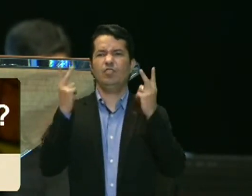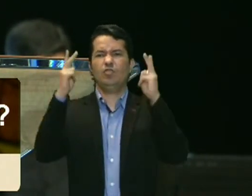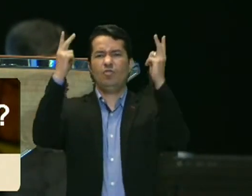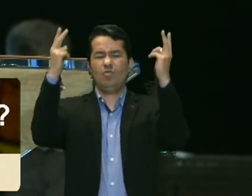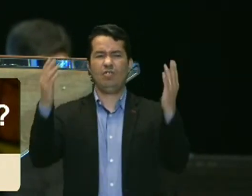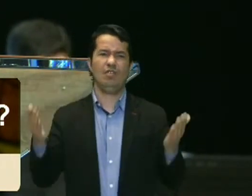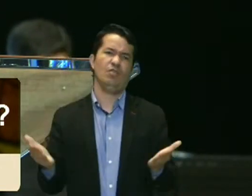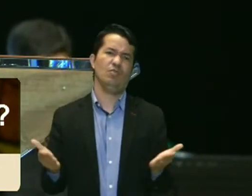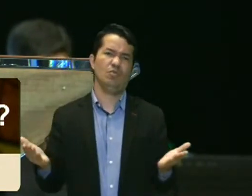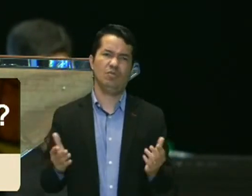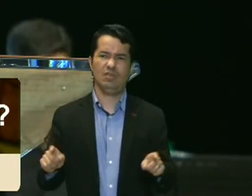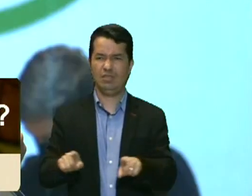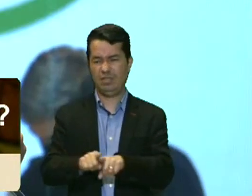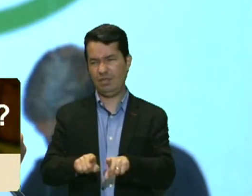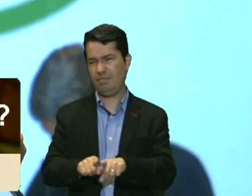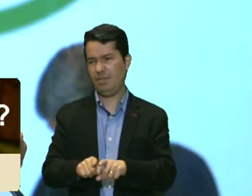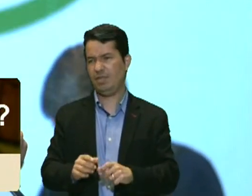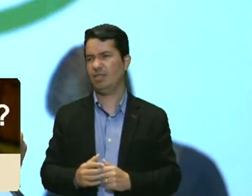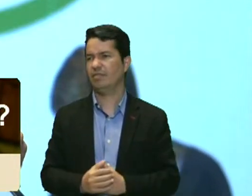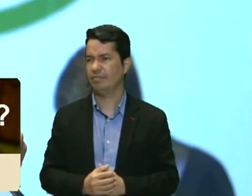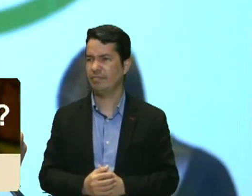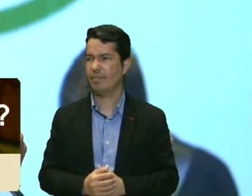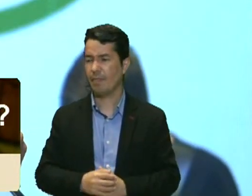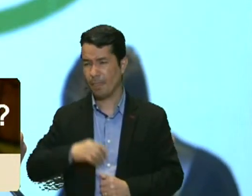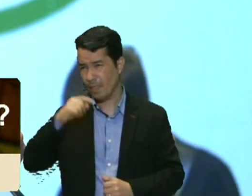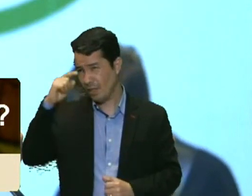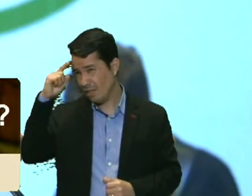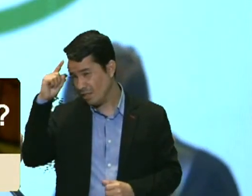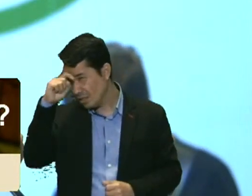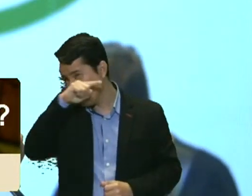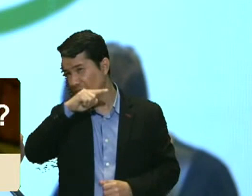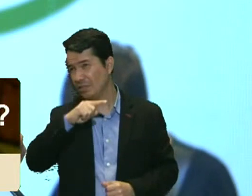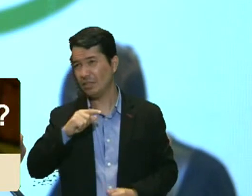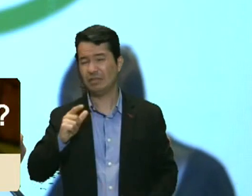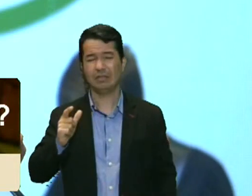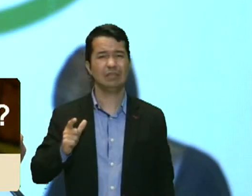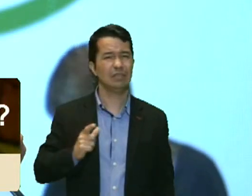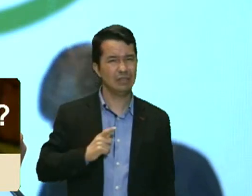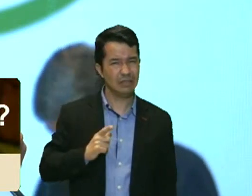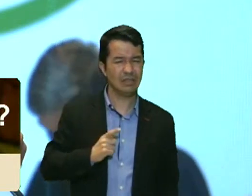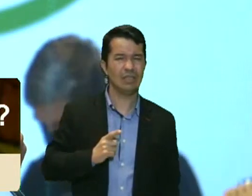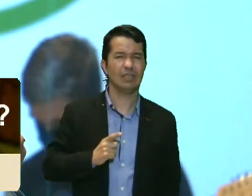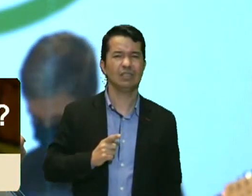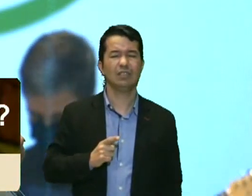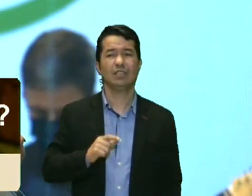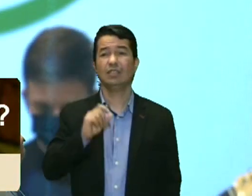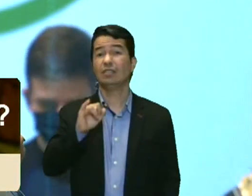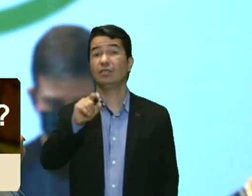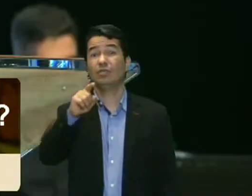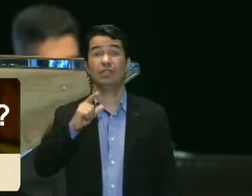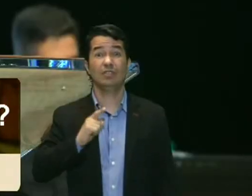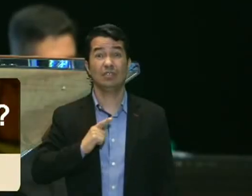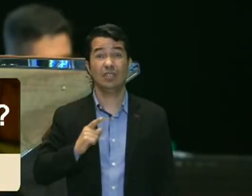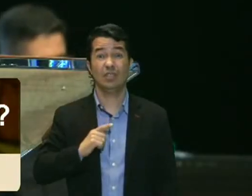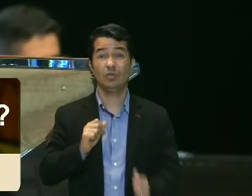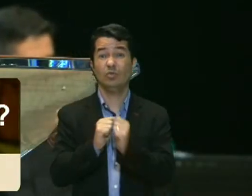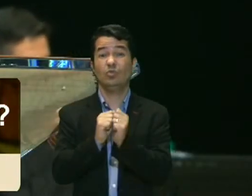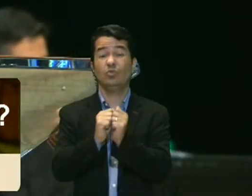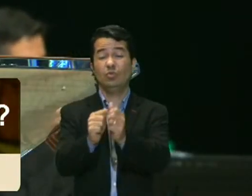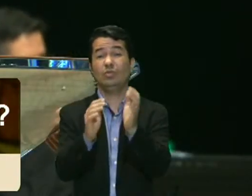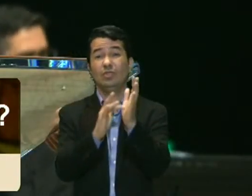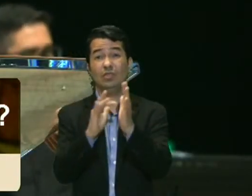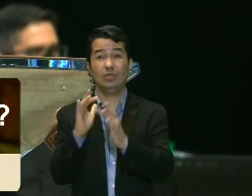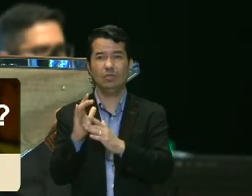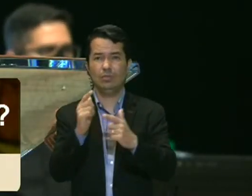As dificuldades para aqueles que estão em Cristo Jesus não são sinais de derrota, querido.